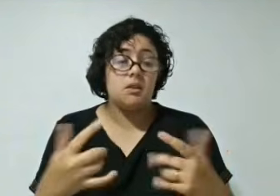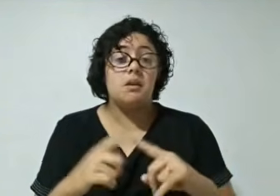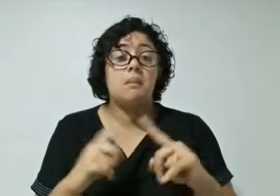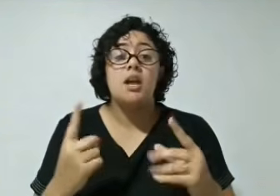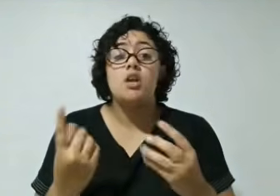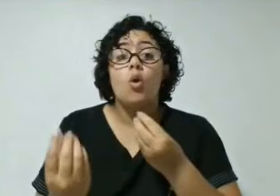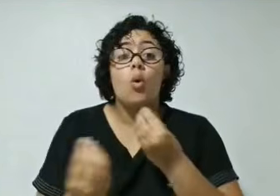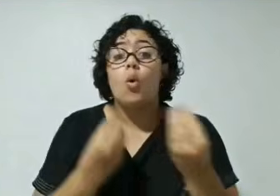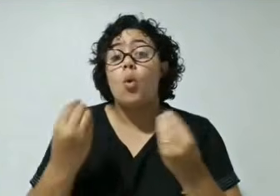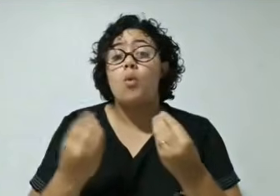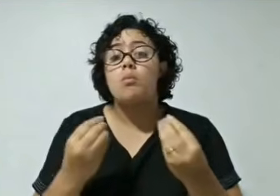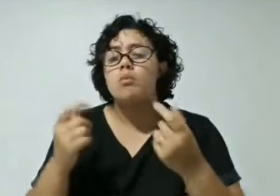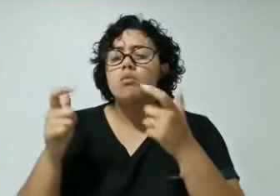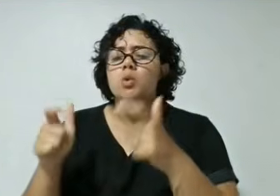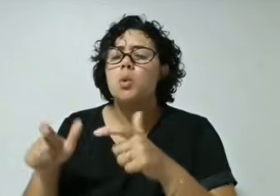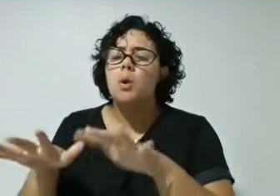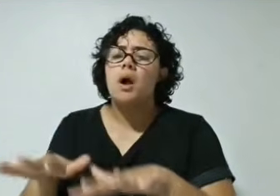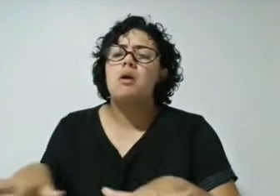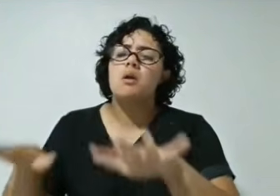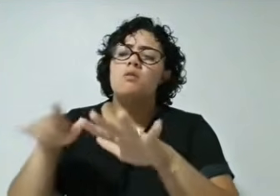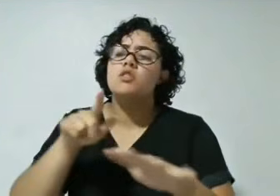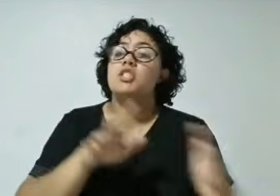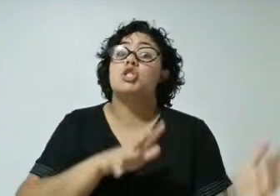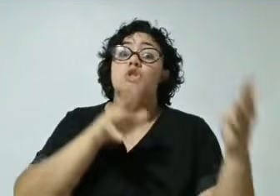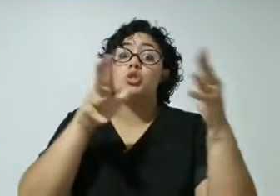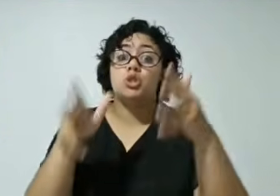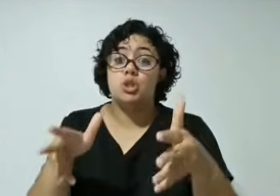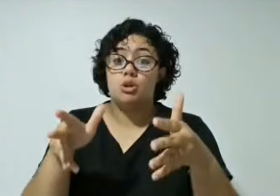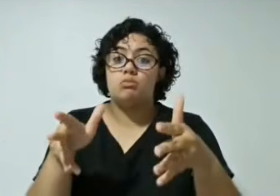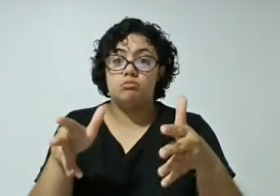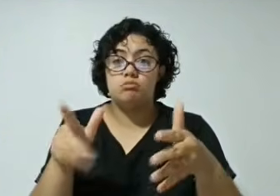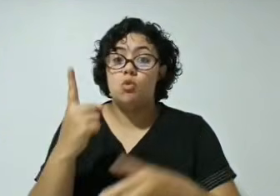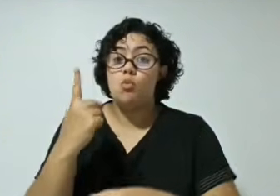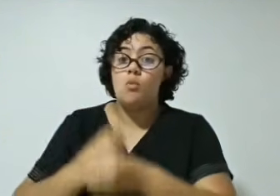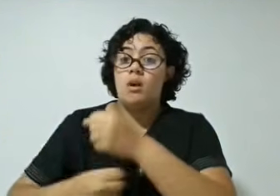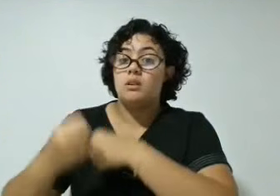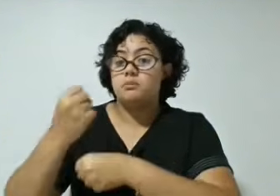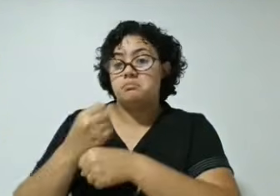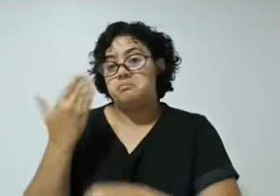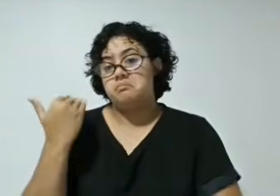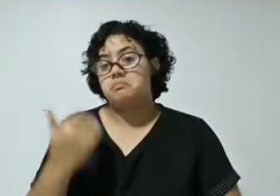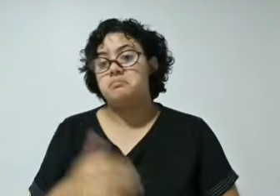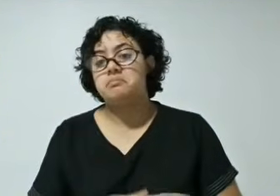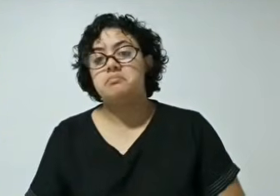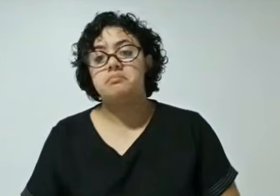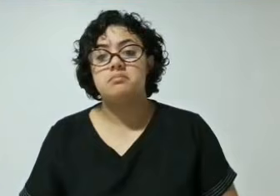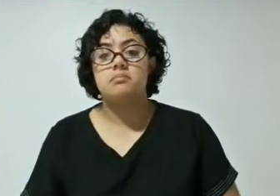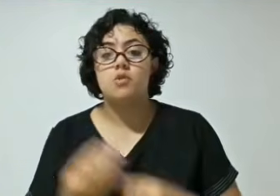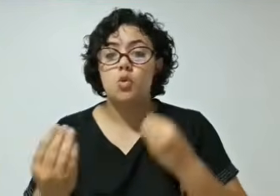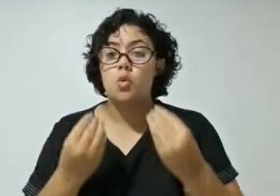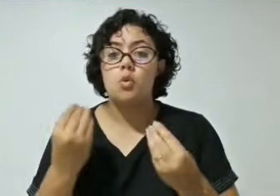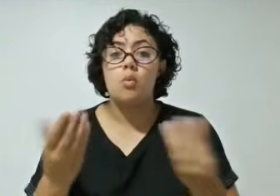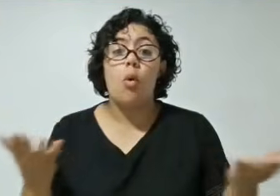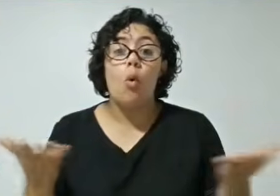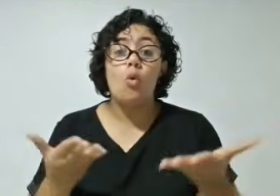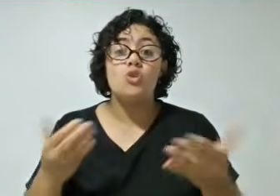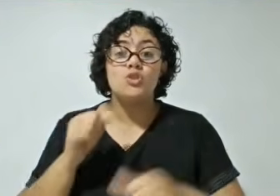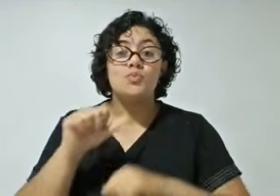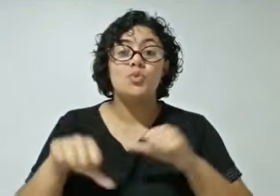que estava quando você chegou, quase um ano atrás? E como que ele está hoje?